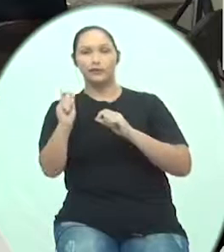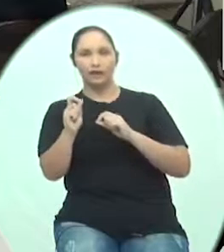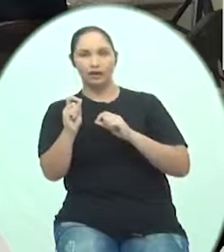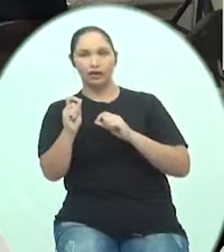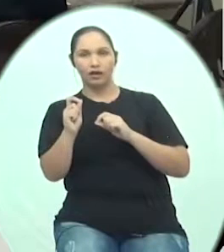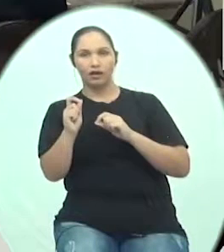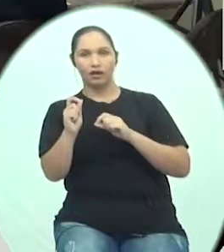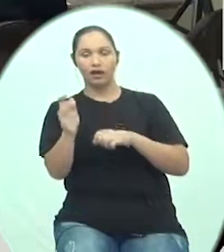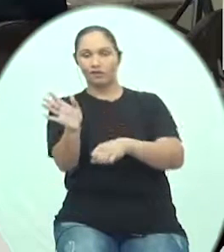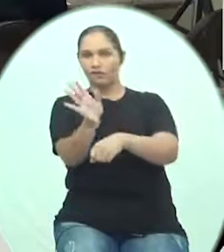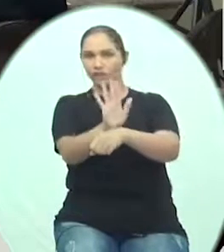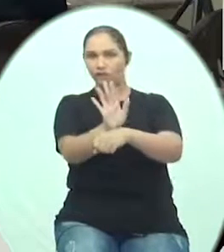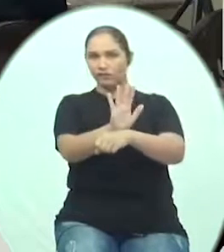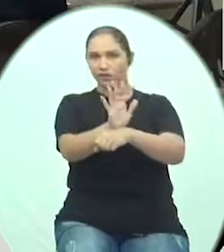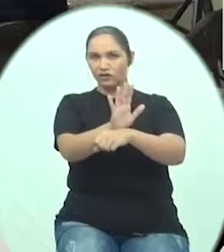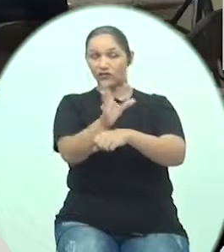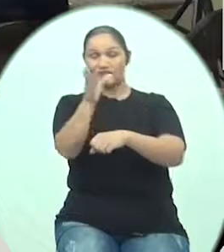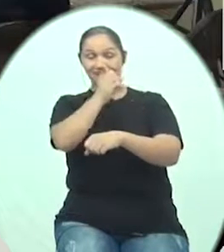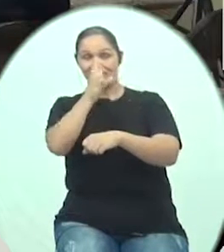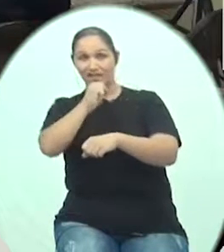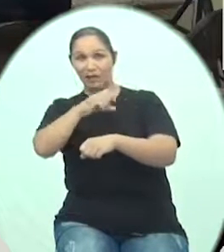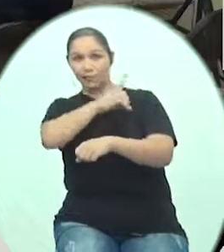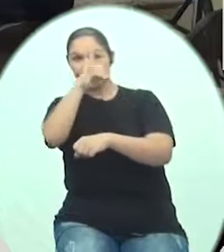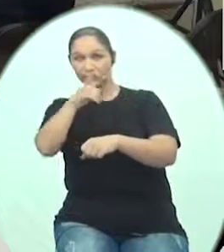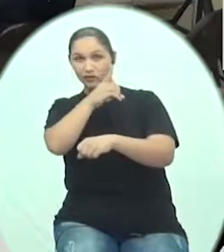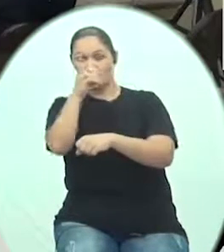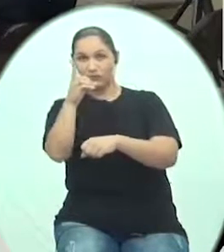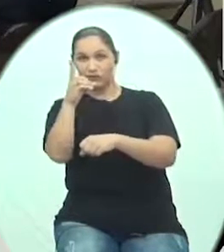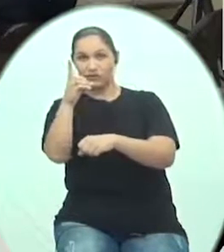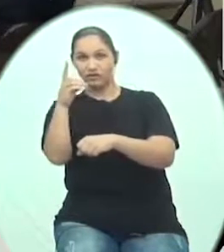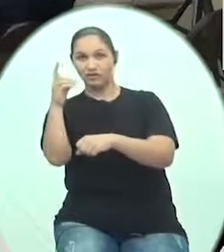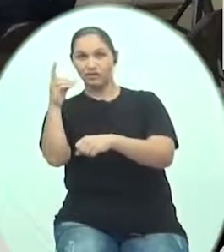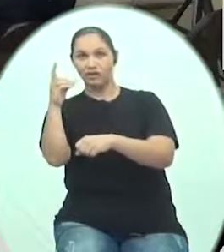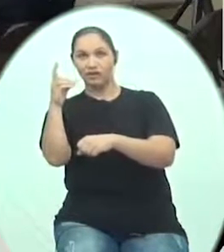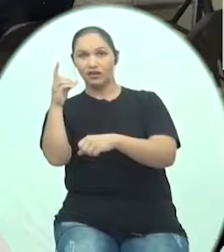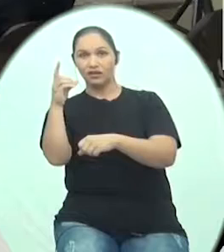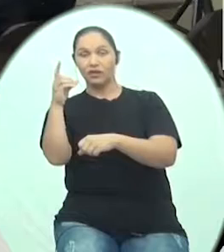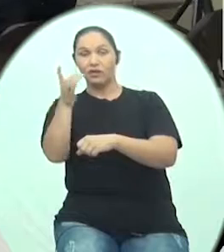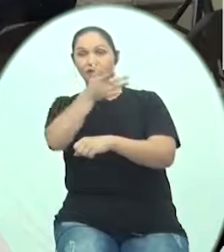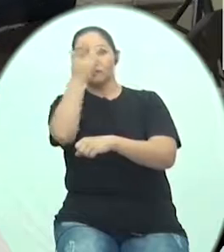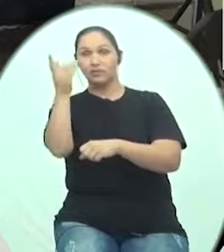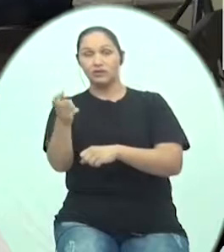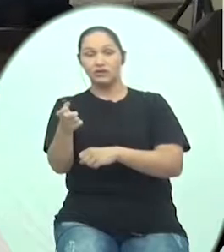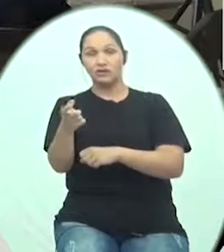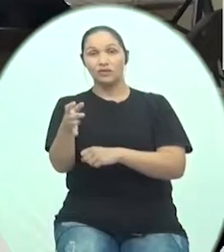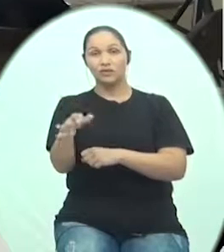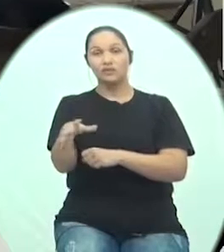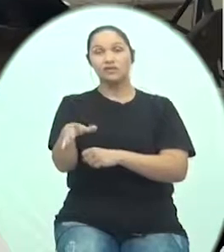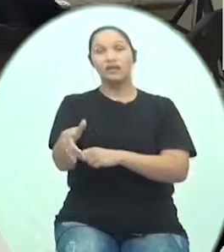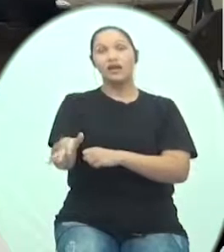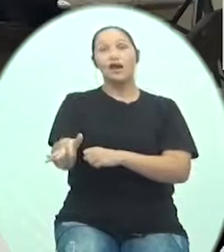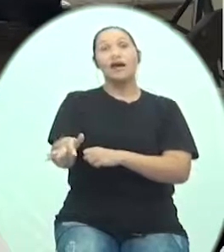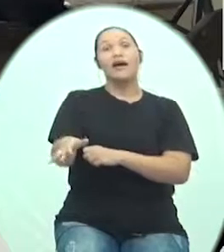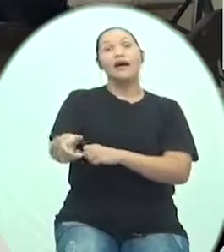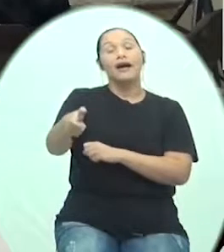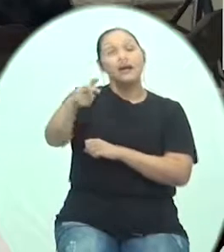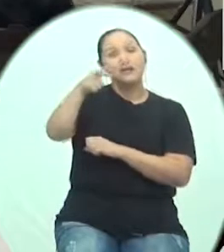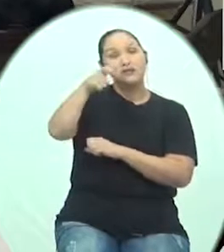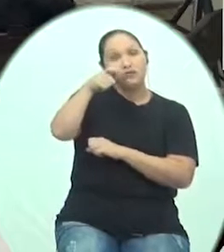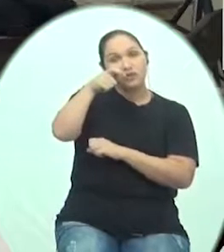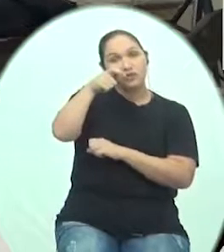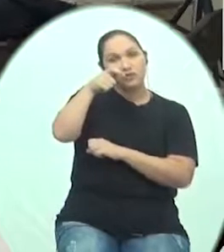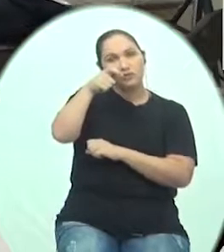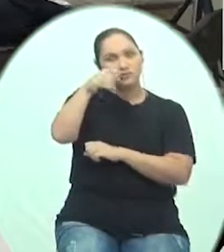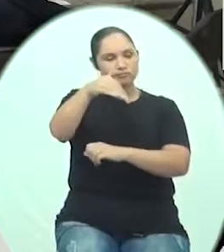dos peixes ali ah na altura da Santa Bárbara no rio Criciúma né Há relatos de pessoas inclusive